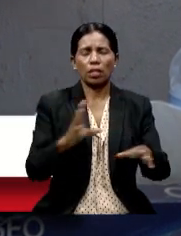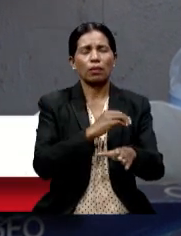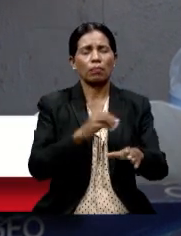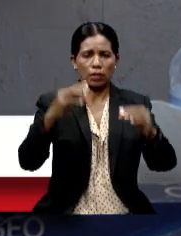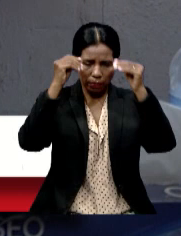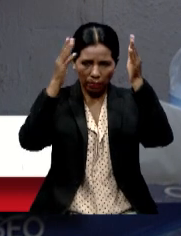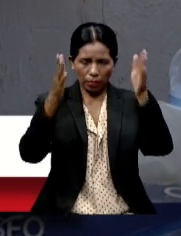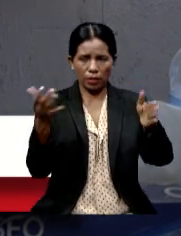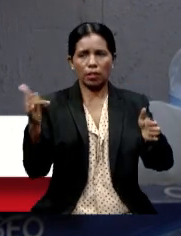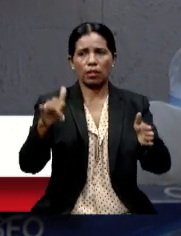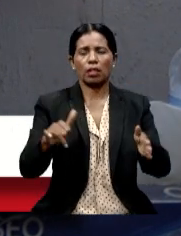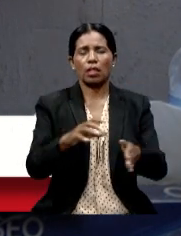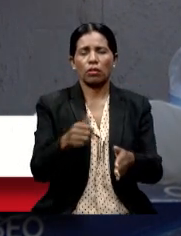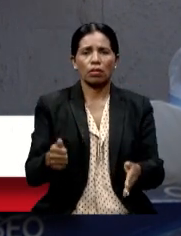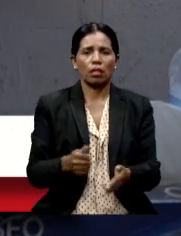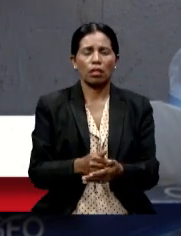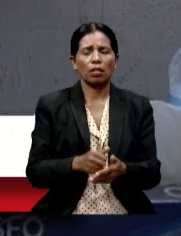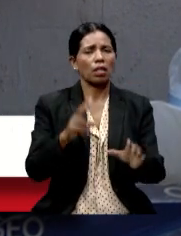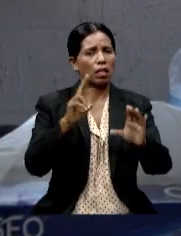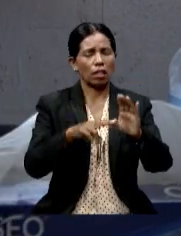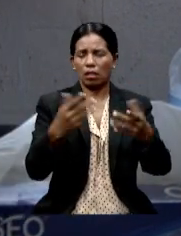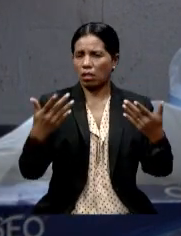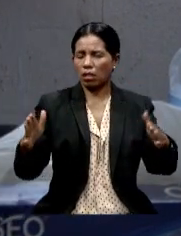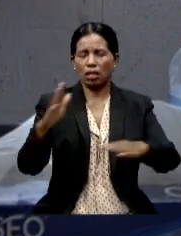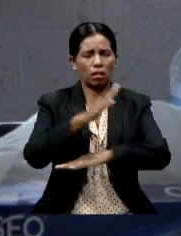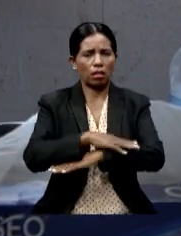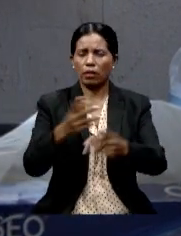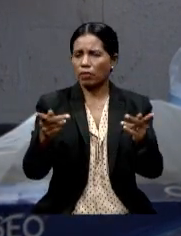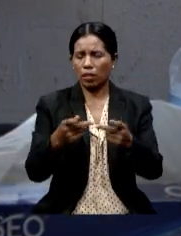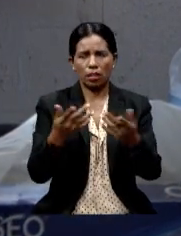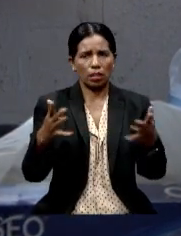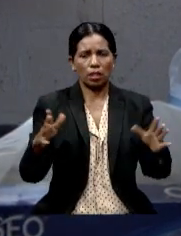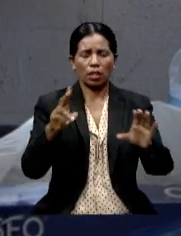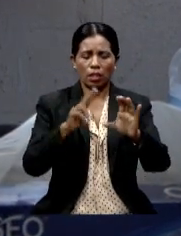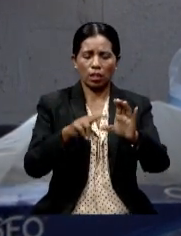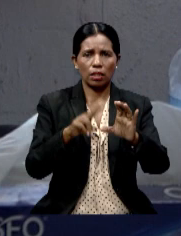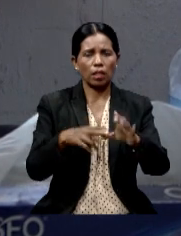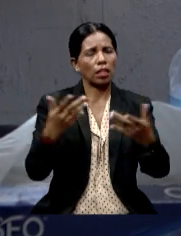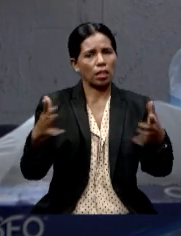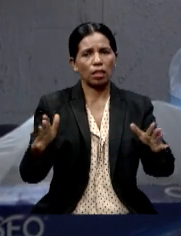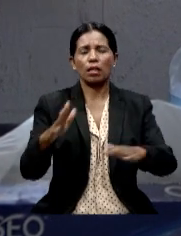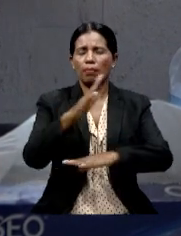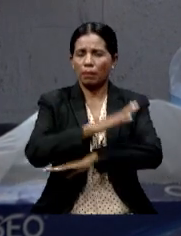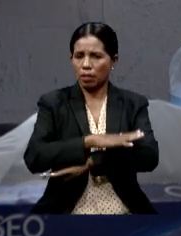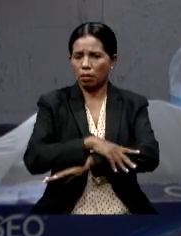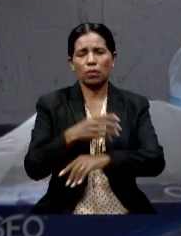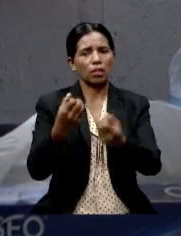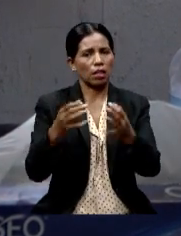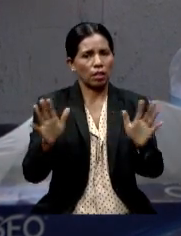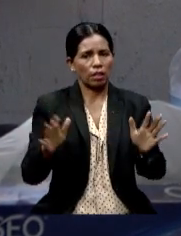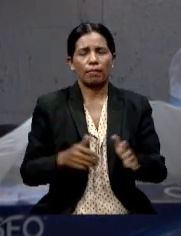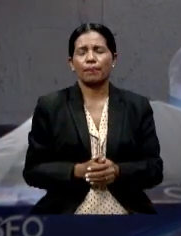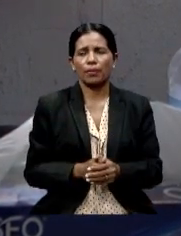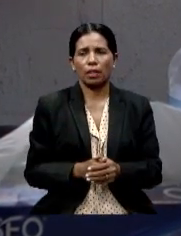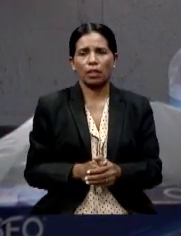seremos a tutora nos fazem lá, cadeira lá, nós fazem lá, não. Cadeira, mas falta para Sira, não mais mesa. E damos para